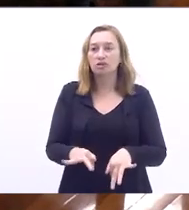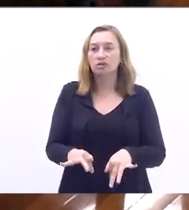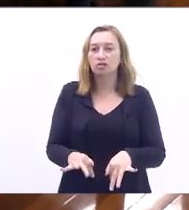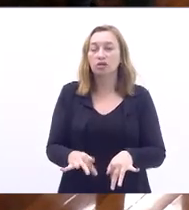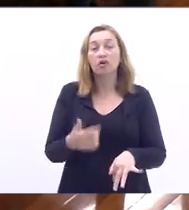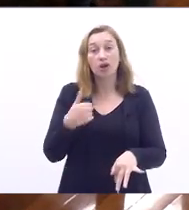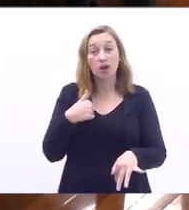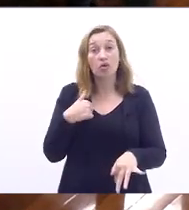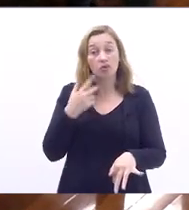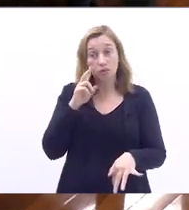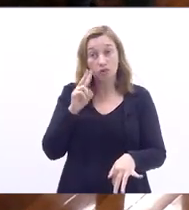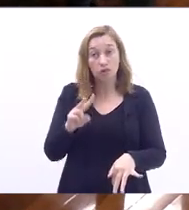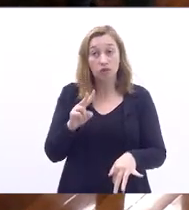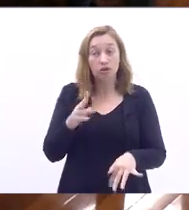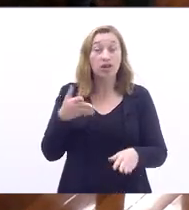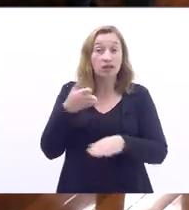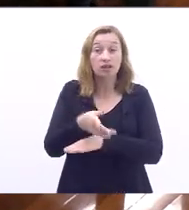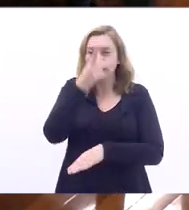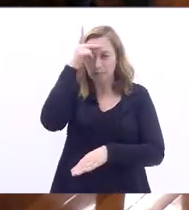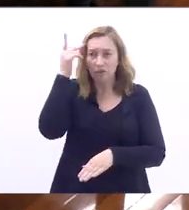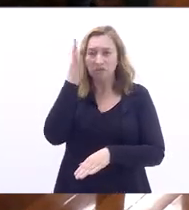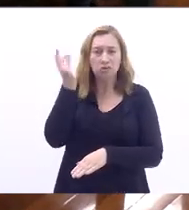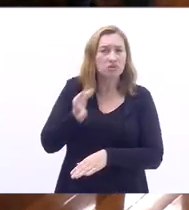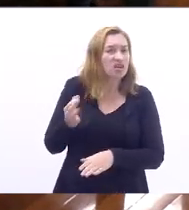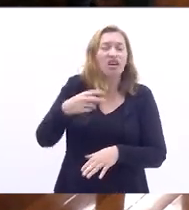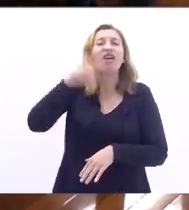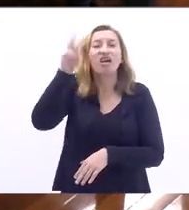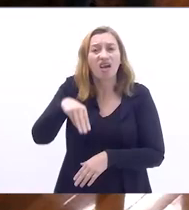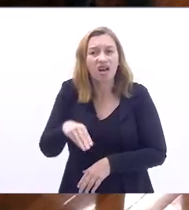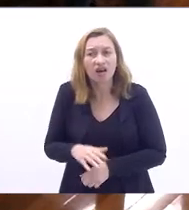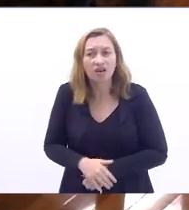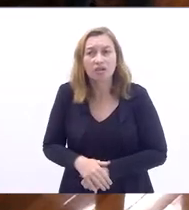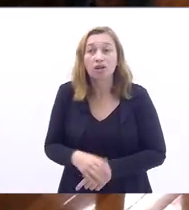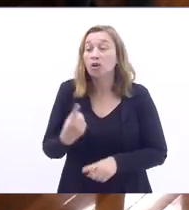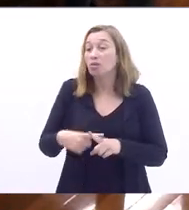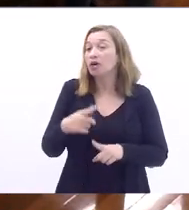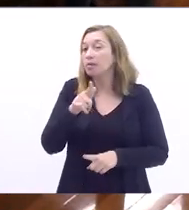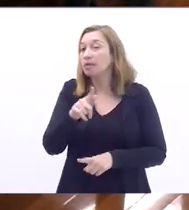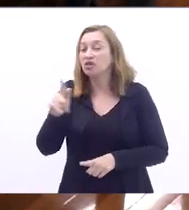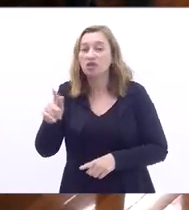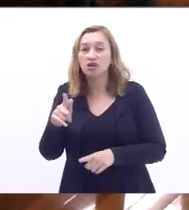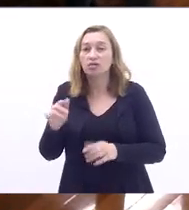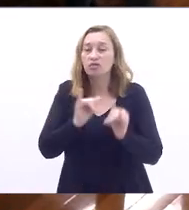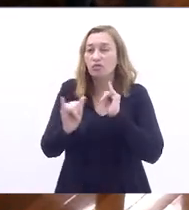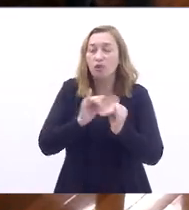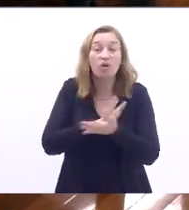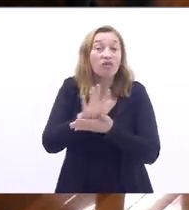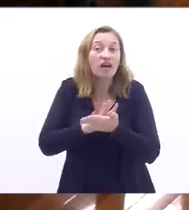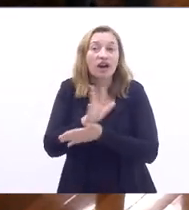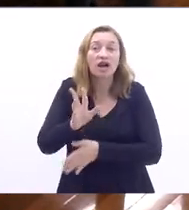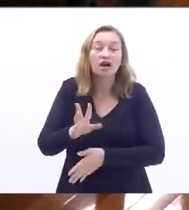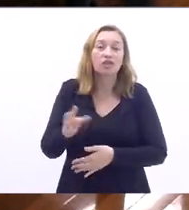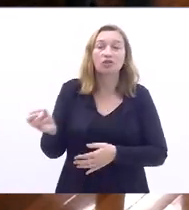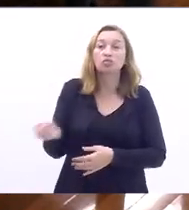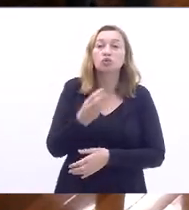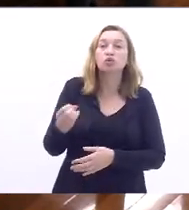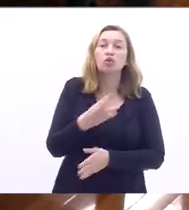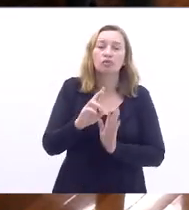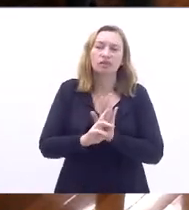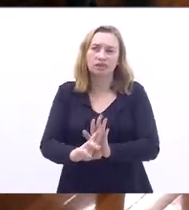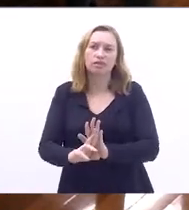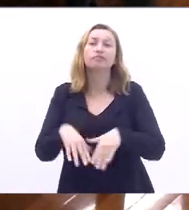episódio eu parei entrada de pessoas que eu não sei quem eram porque a gente não informou Quem era nova representação